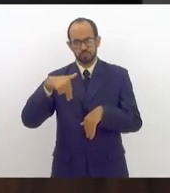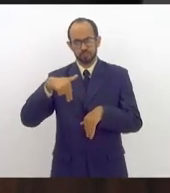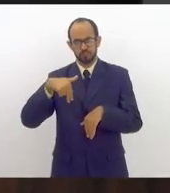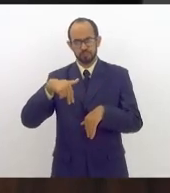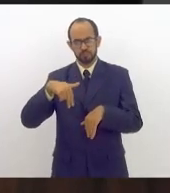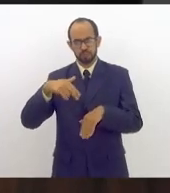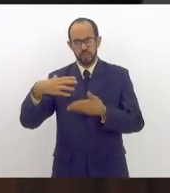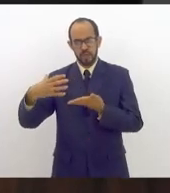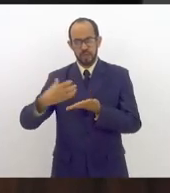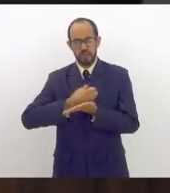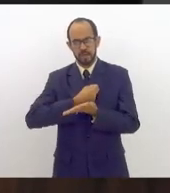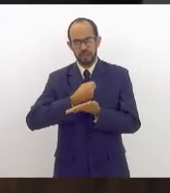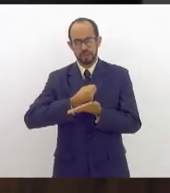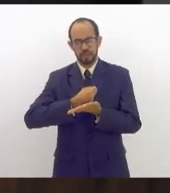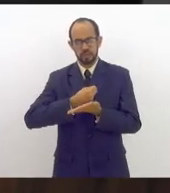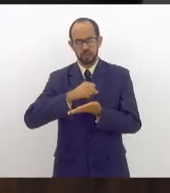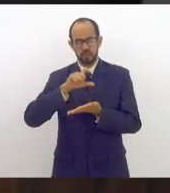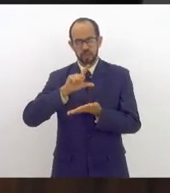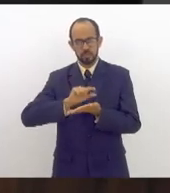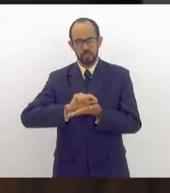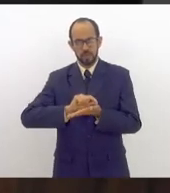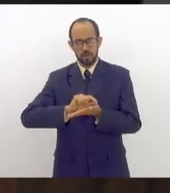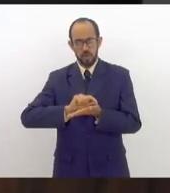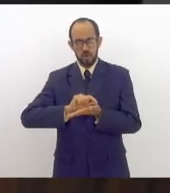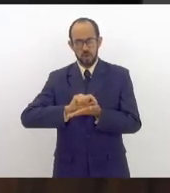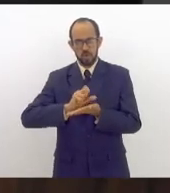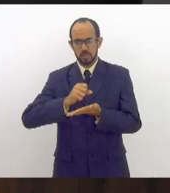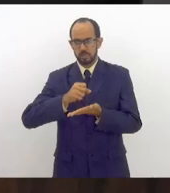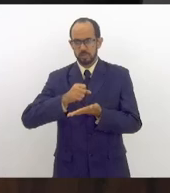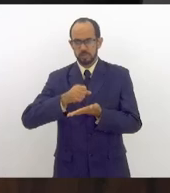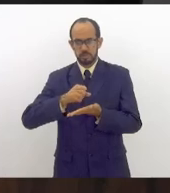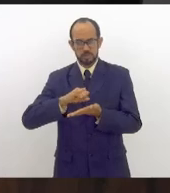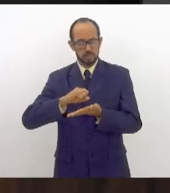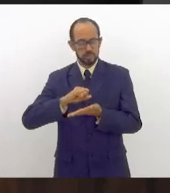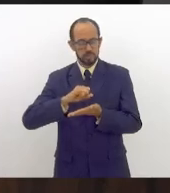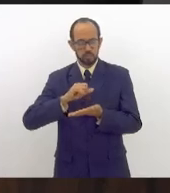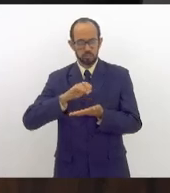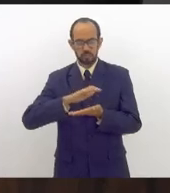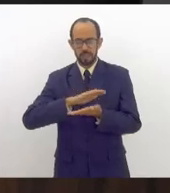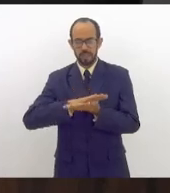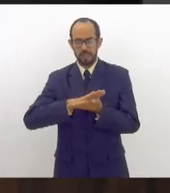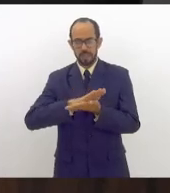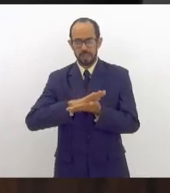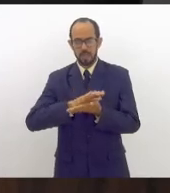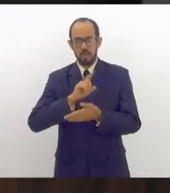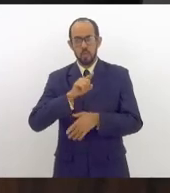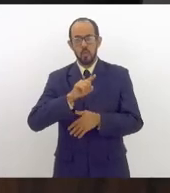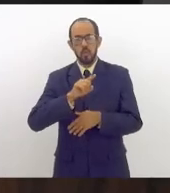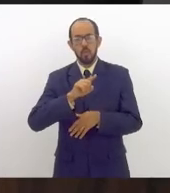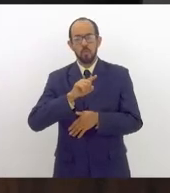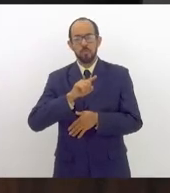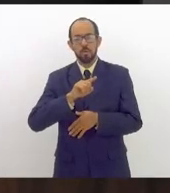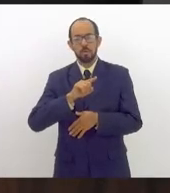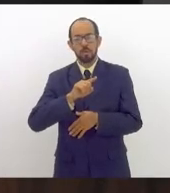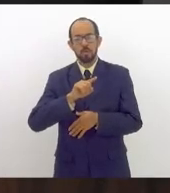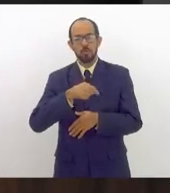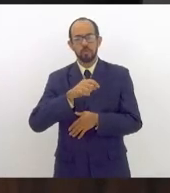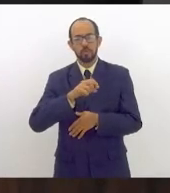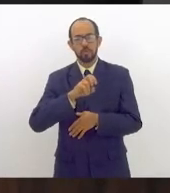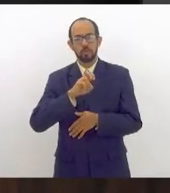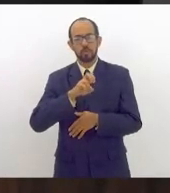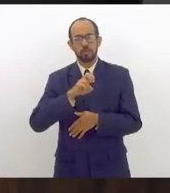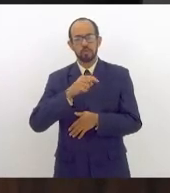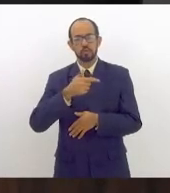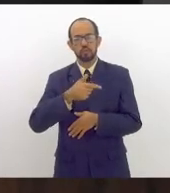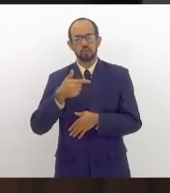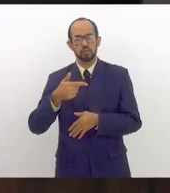a arrecadação será menor, se não cair nada extraordinário, 1 bilhão 522 milhões só no mês